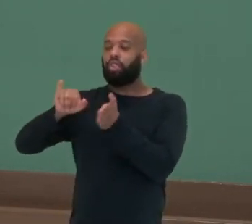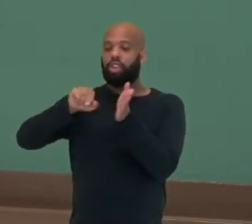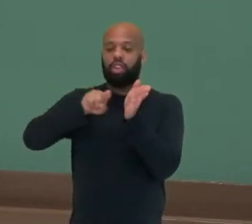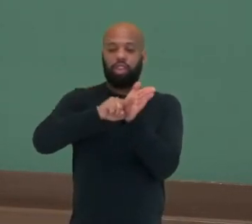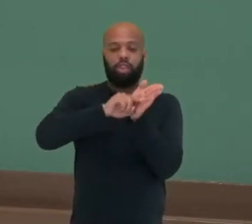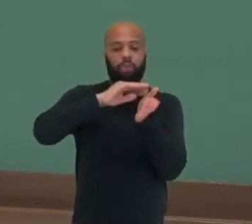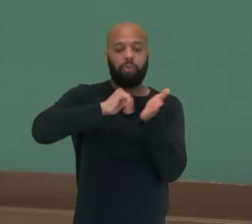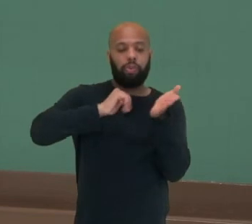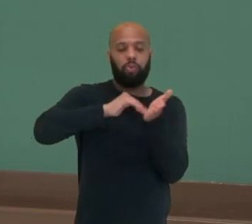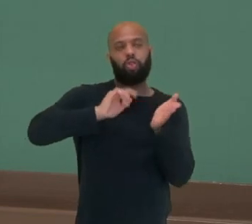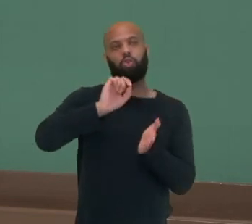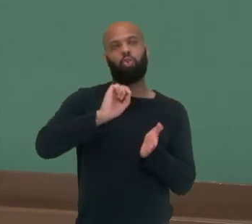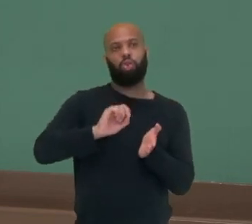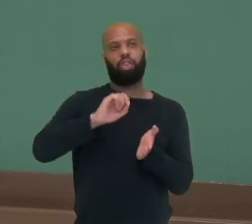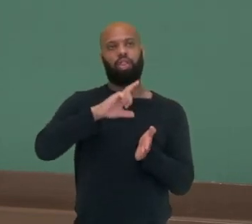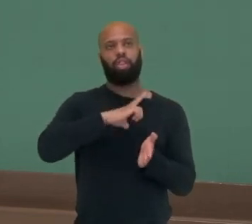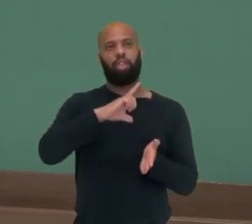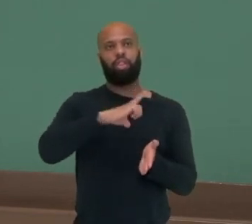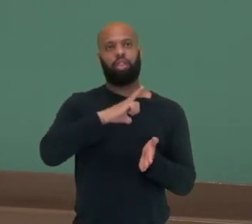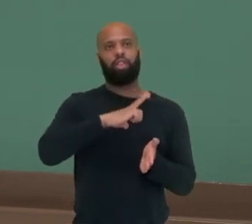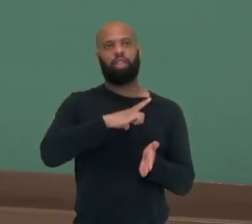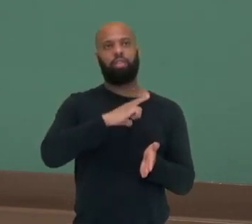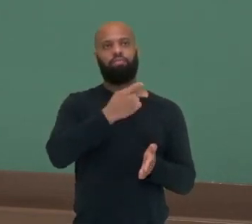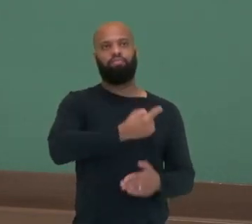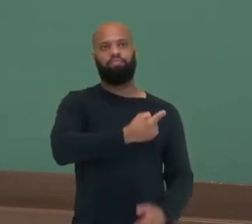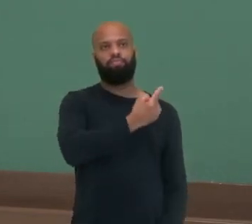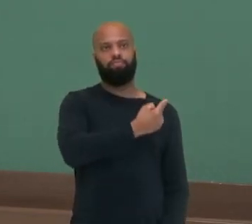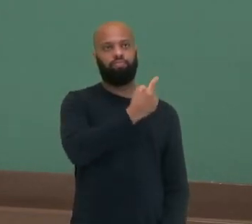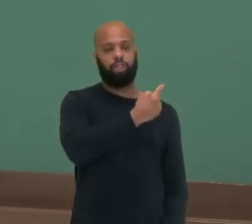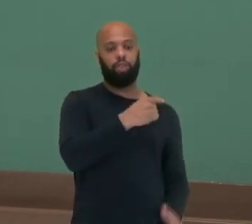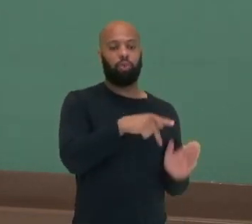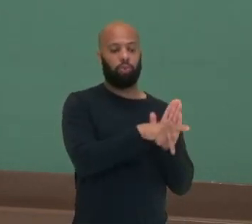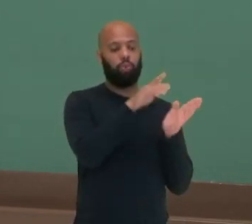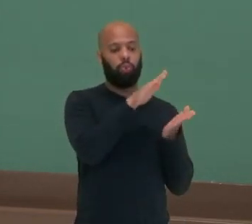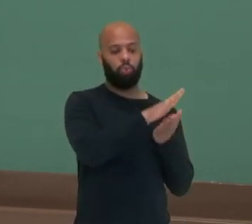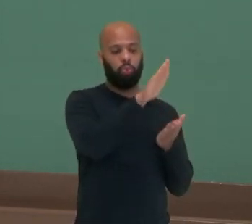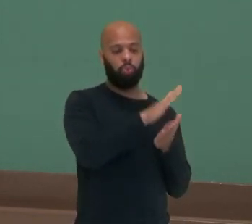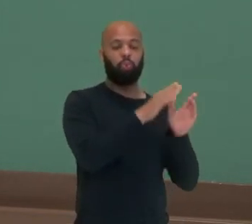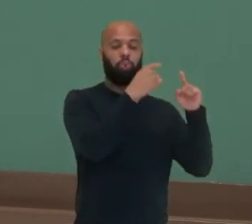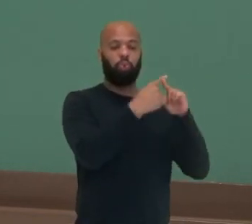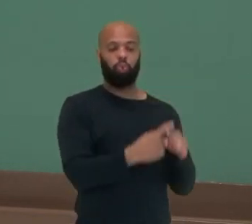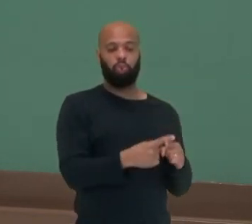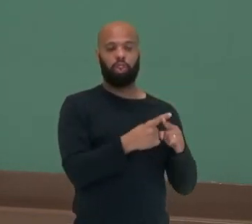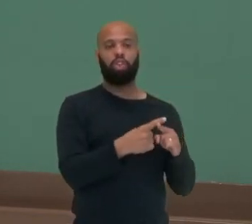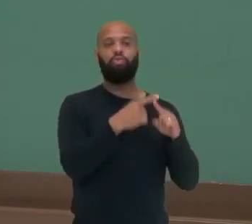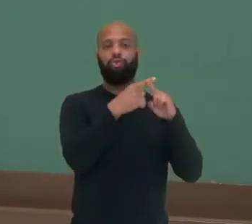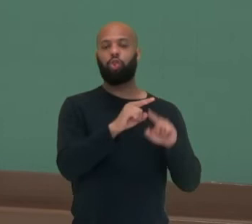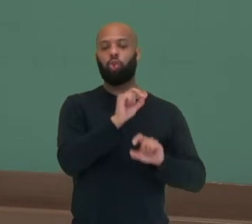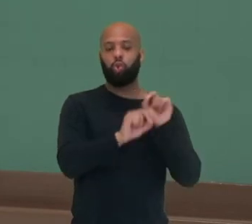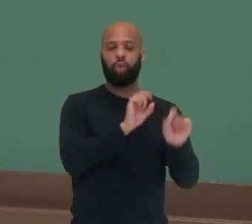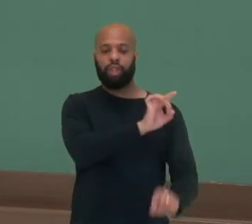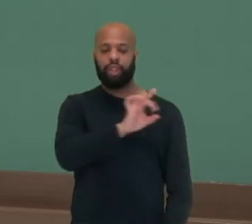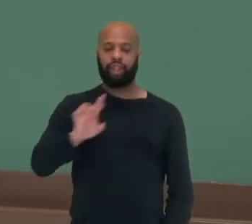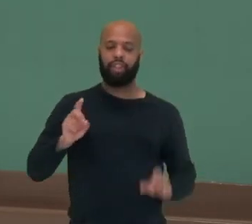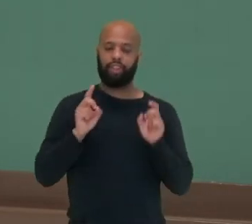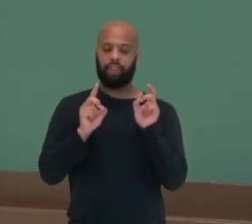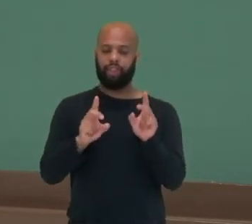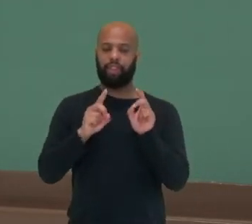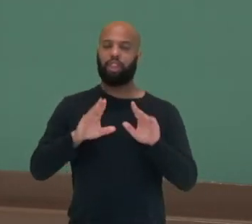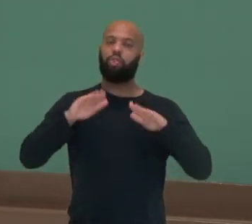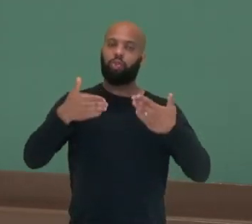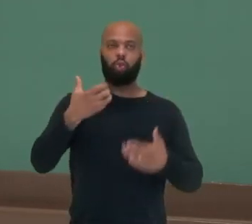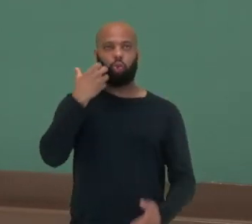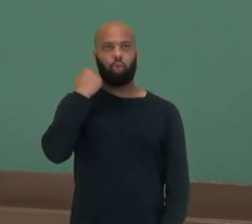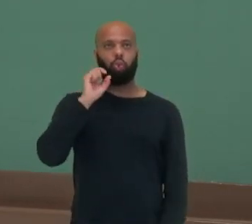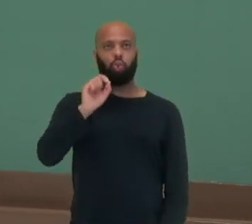do quê? Este valor do custo vezes o valor da unidade vendida. Portanto, o